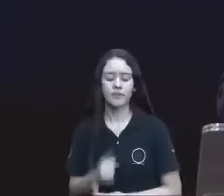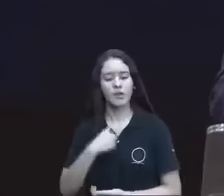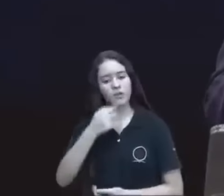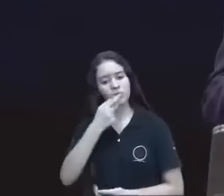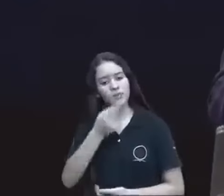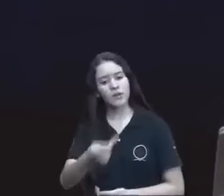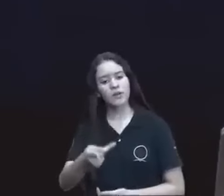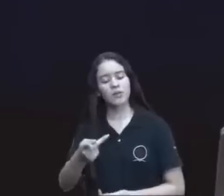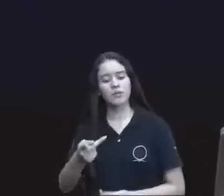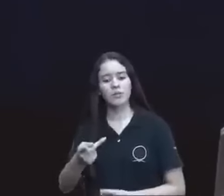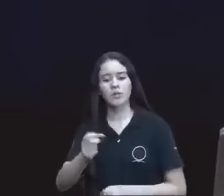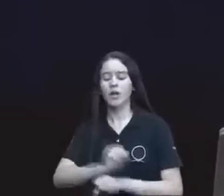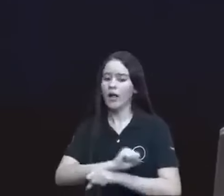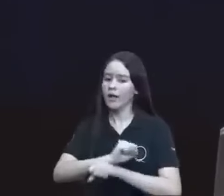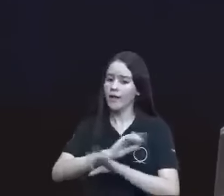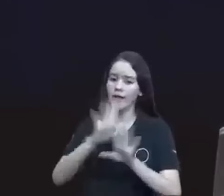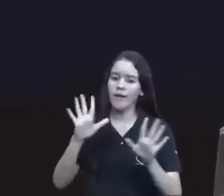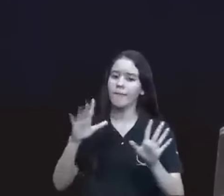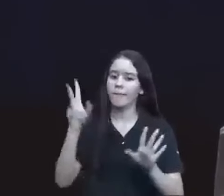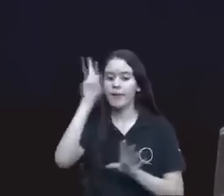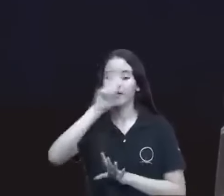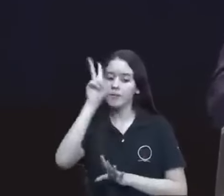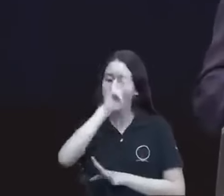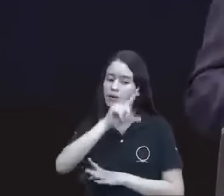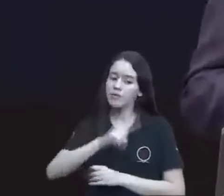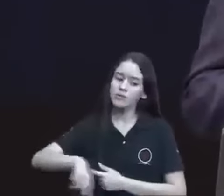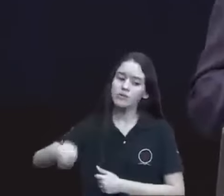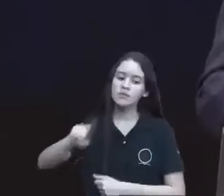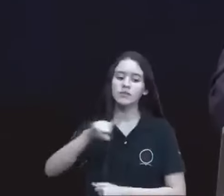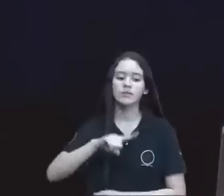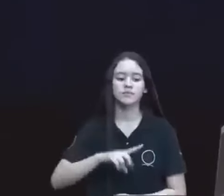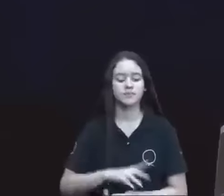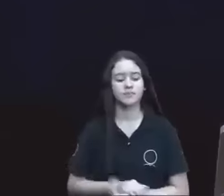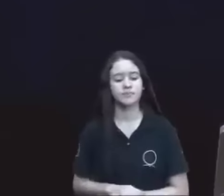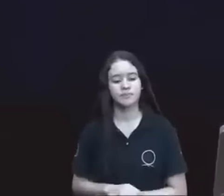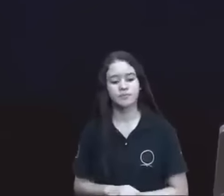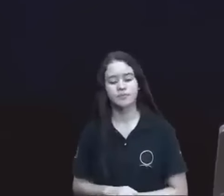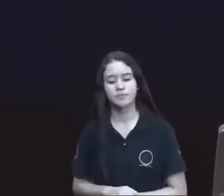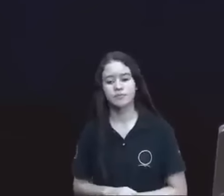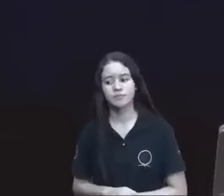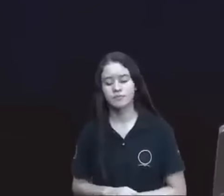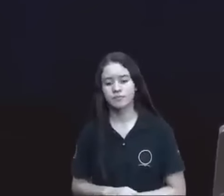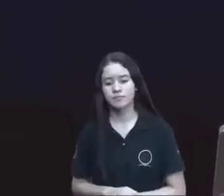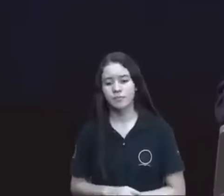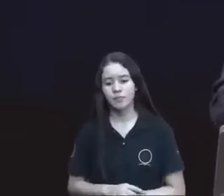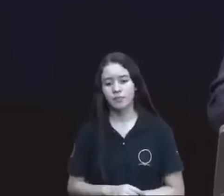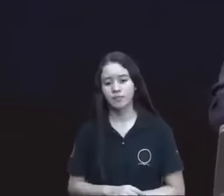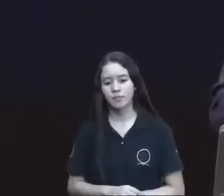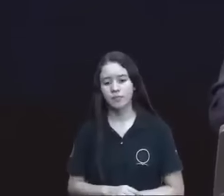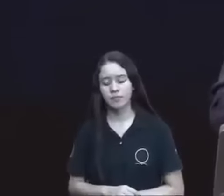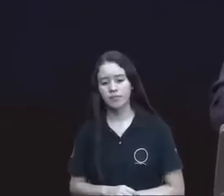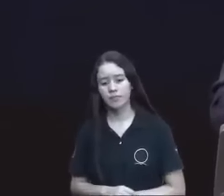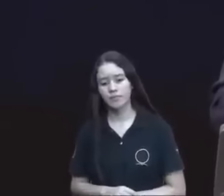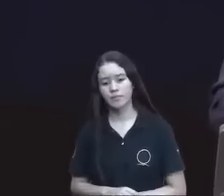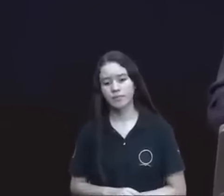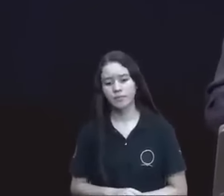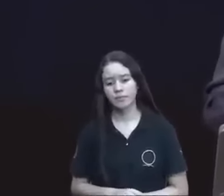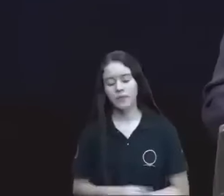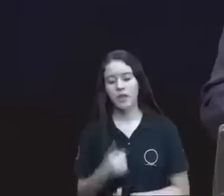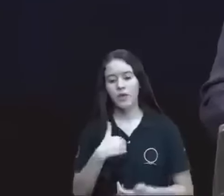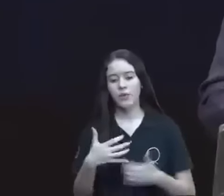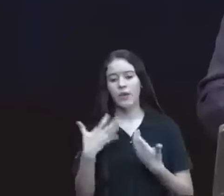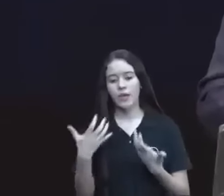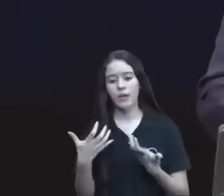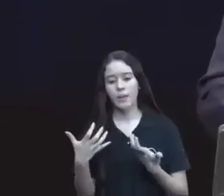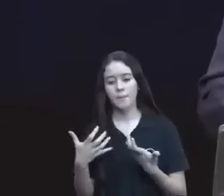eu tô falando aqui o Óbvio mas é o Óbvio mesmo para lembrar você e aqui em penúltimo lugar eu